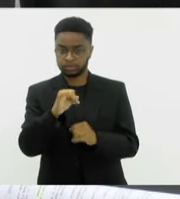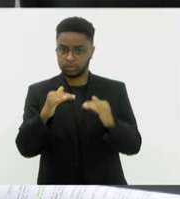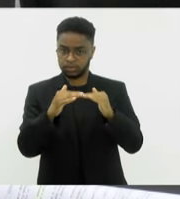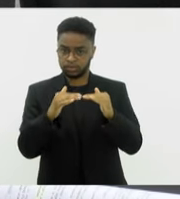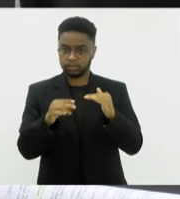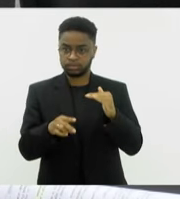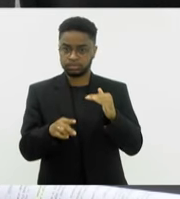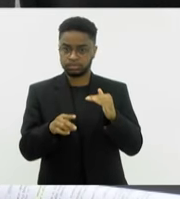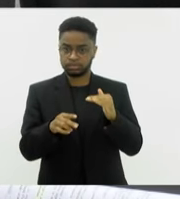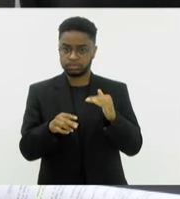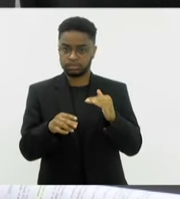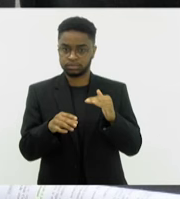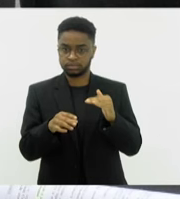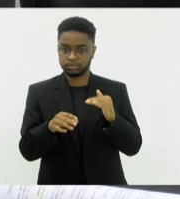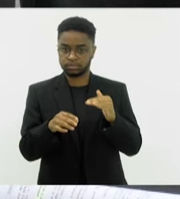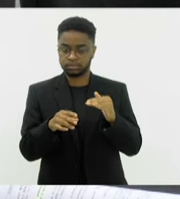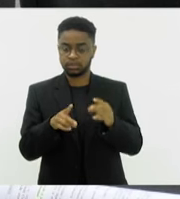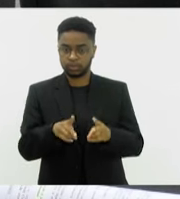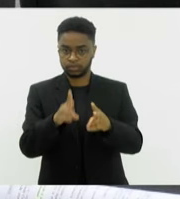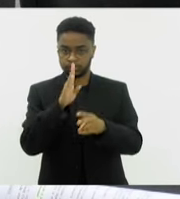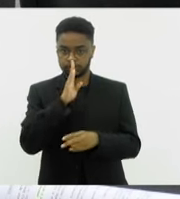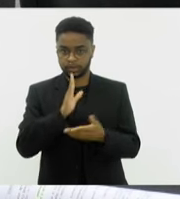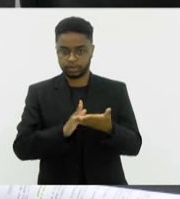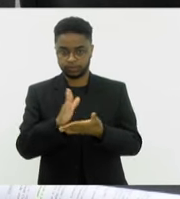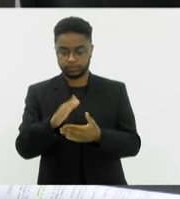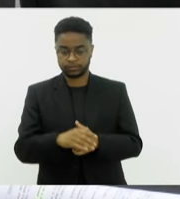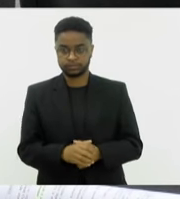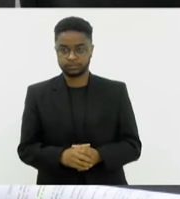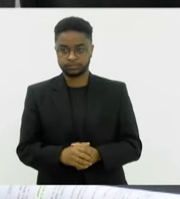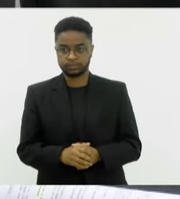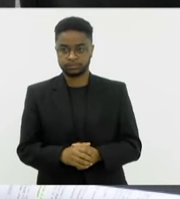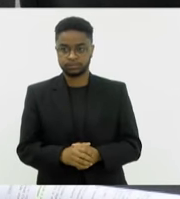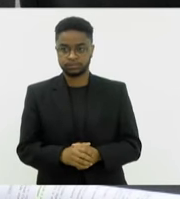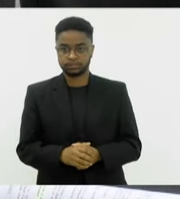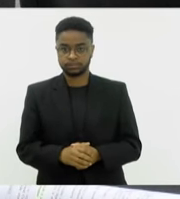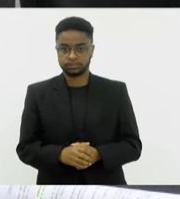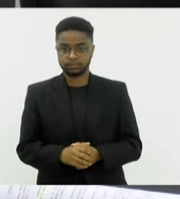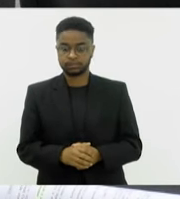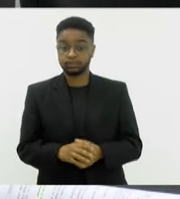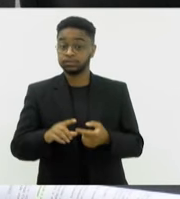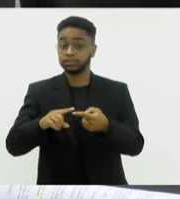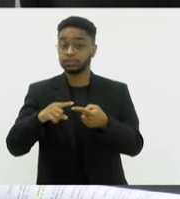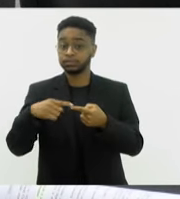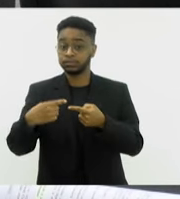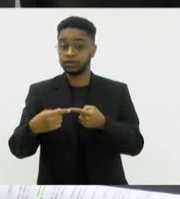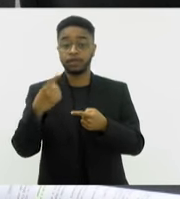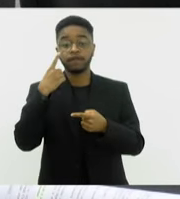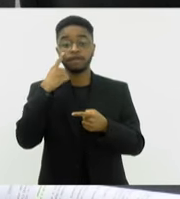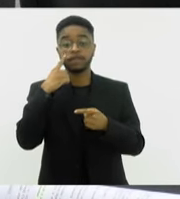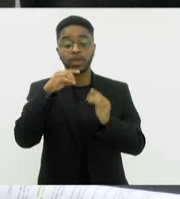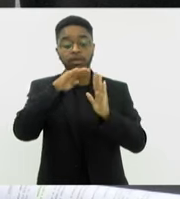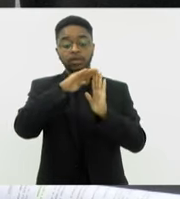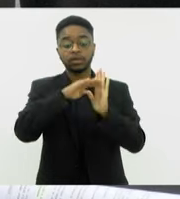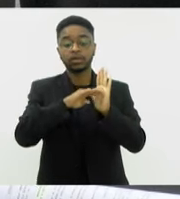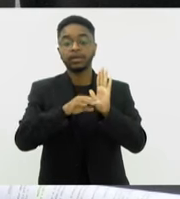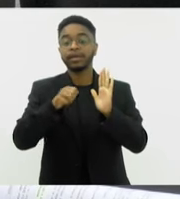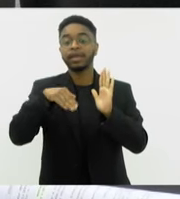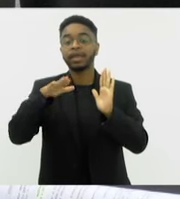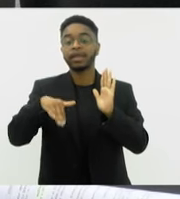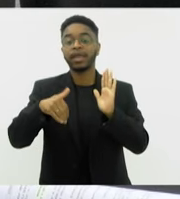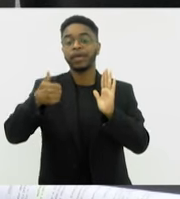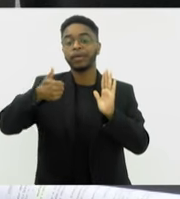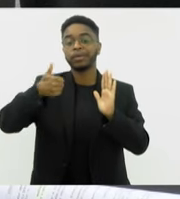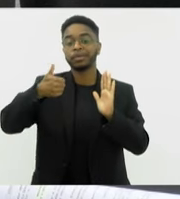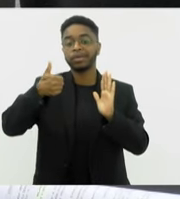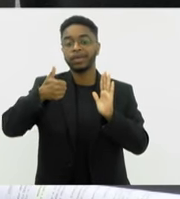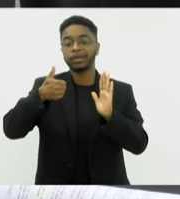aprovam, se permaneceu como estão, aprovado. Depois, se o senhor vier num ranking, quem é o pole position dessas exceções todas